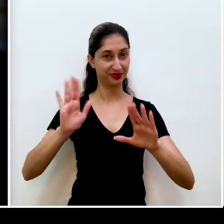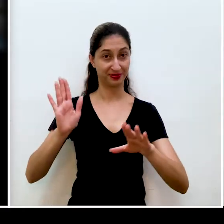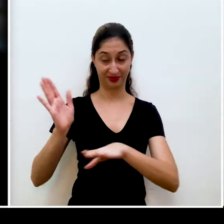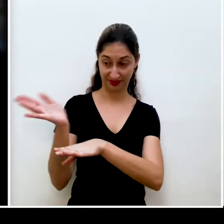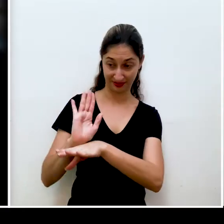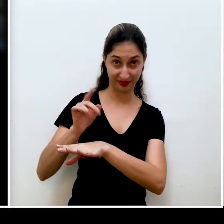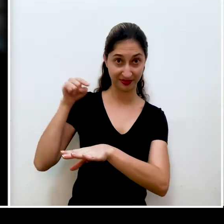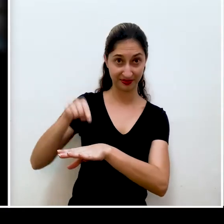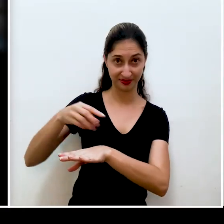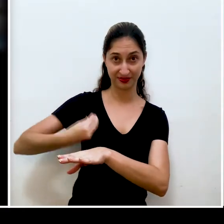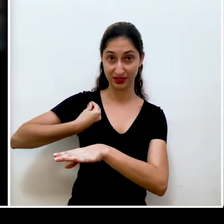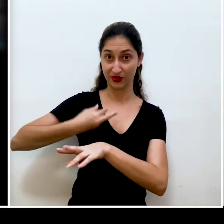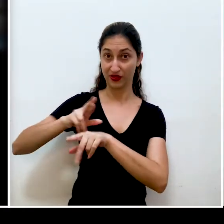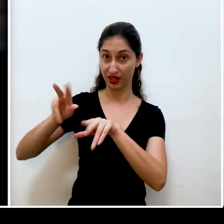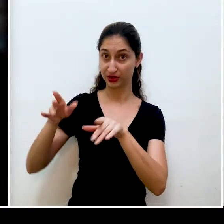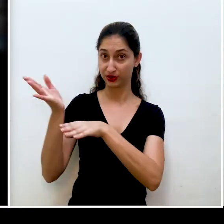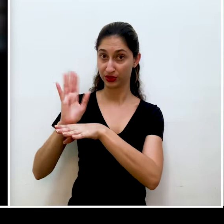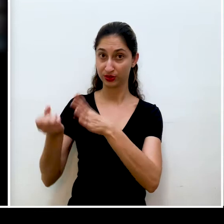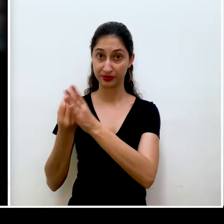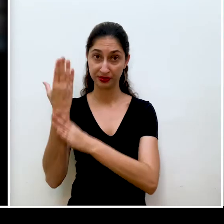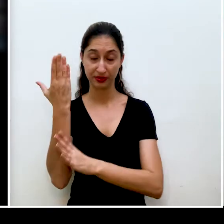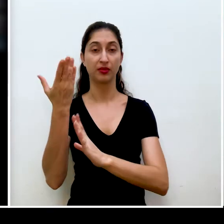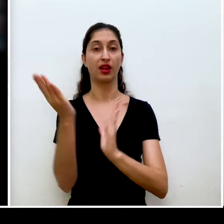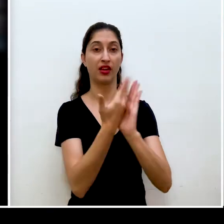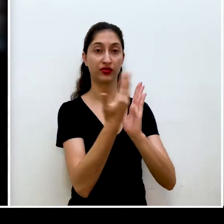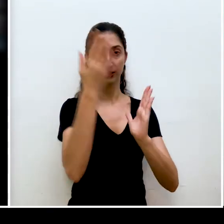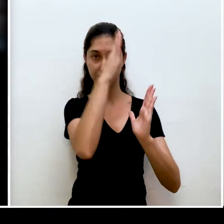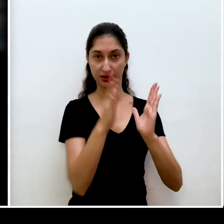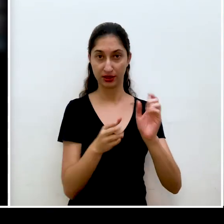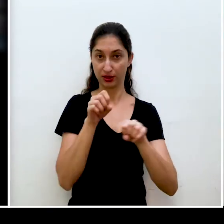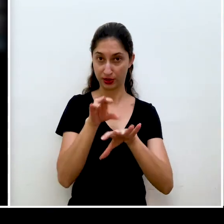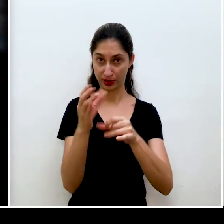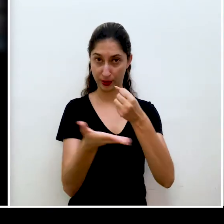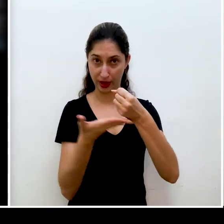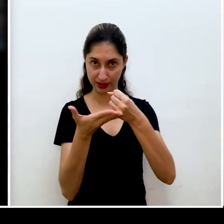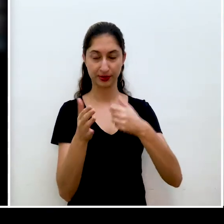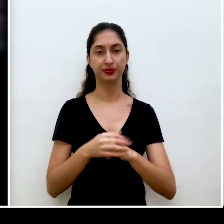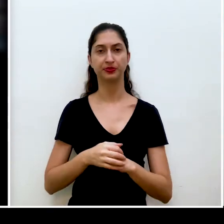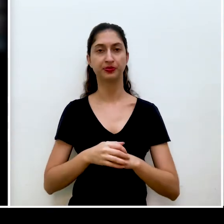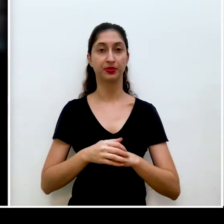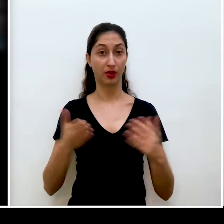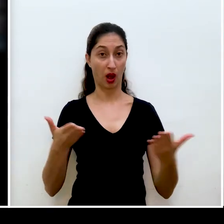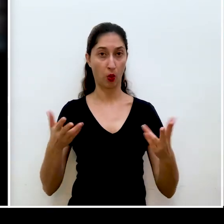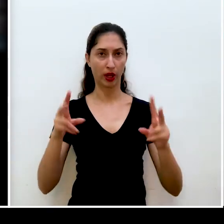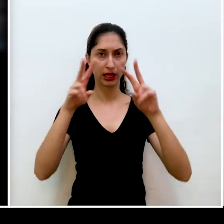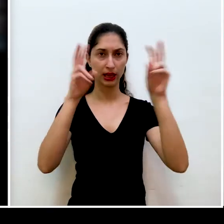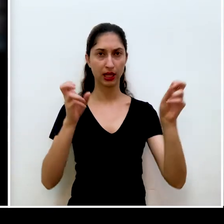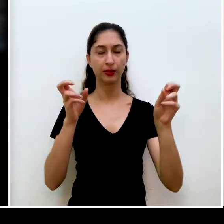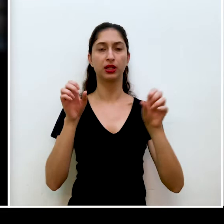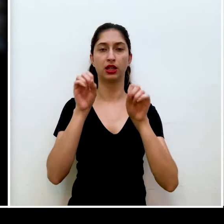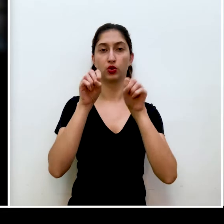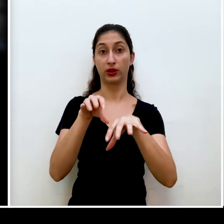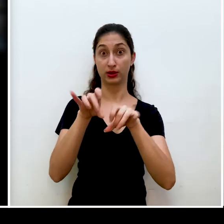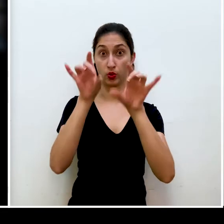Olá, esse vídeo faz parte de uma série de vídeos produzidos pela Revista Brasileira de Educação Básica. Essa edição tem como tema